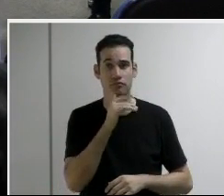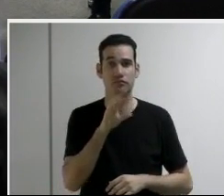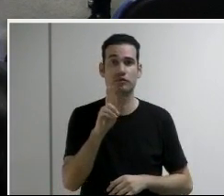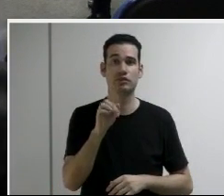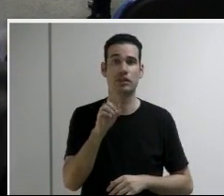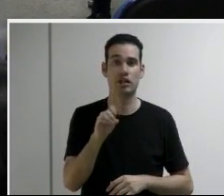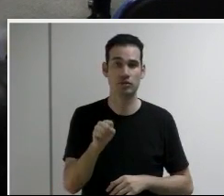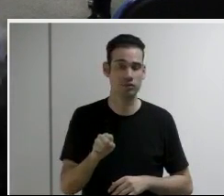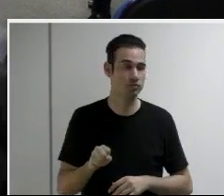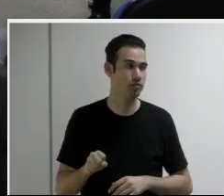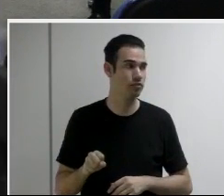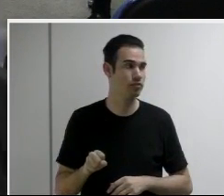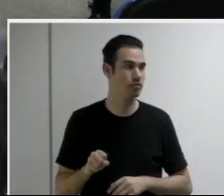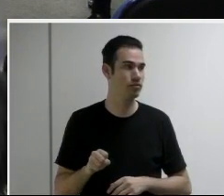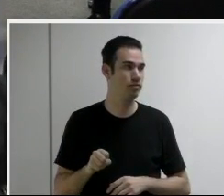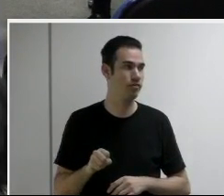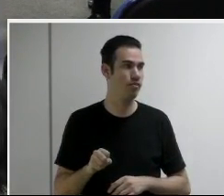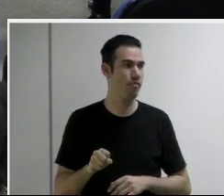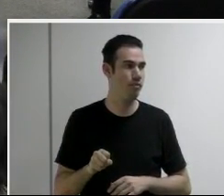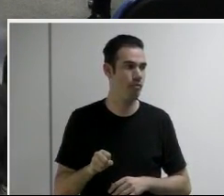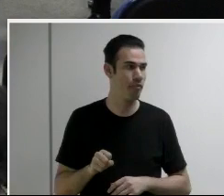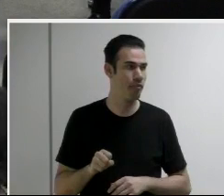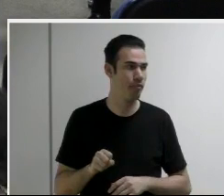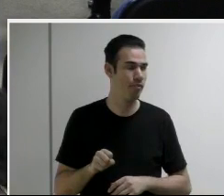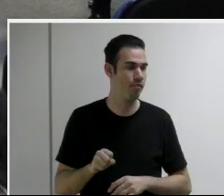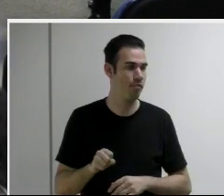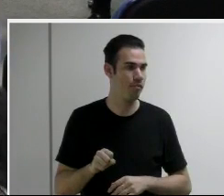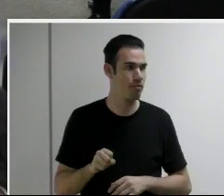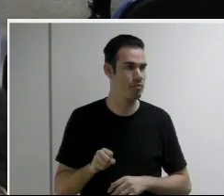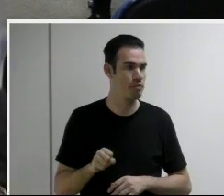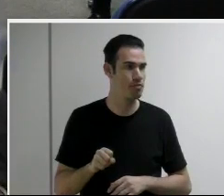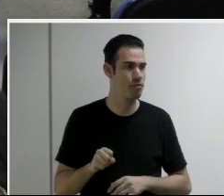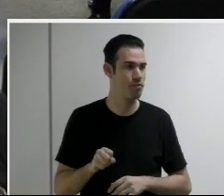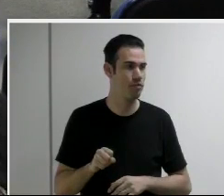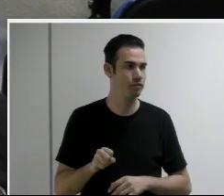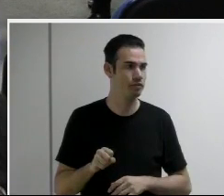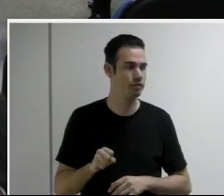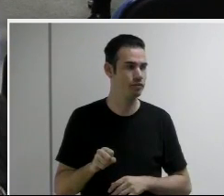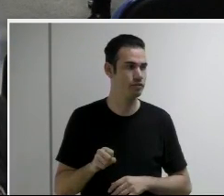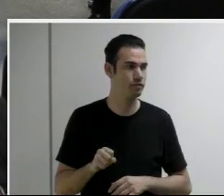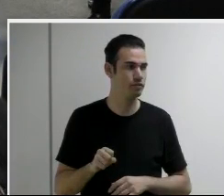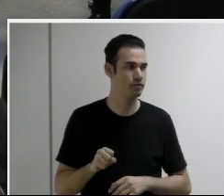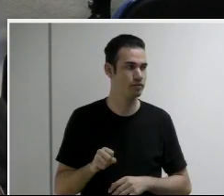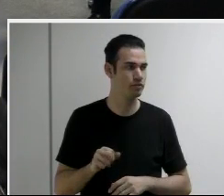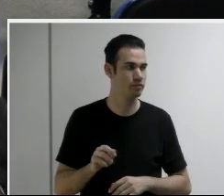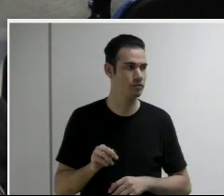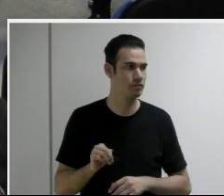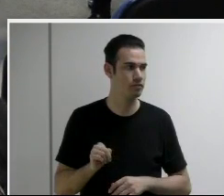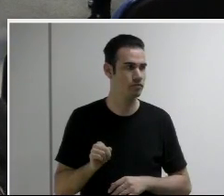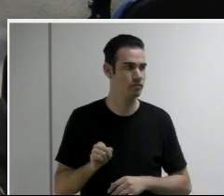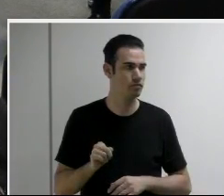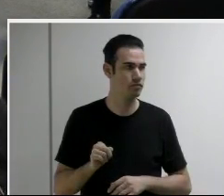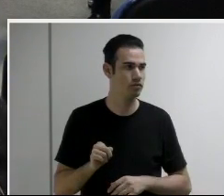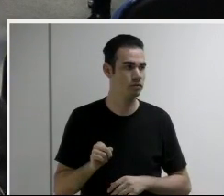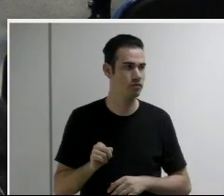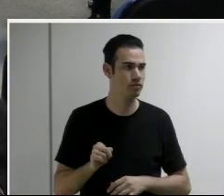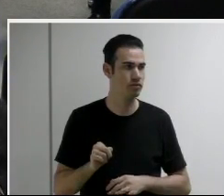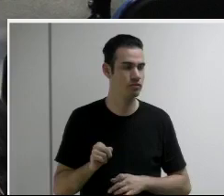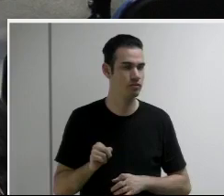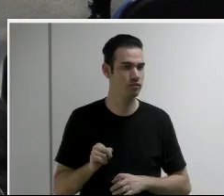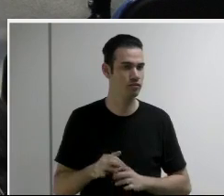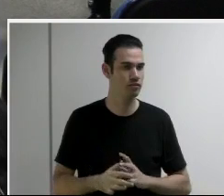com Big Data, Artificial Intelligence, que vem um pouquinho mais longe, mas um pouquinho mais próximas Distributed Ledger Technologies,